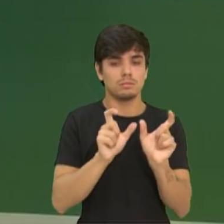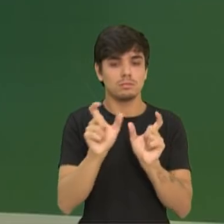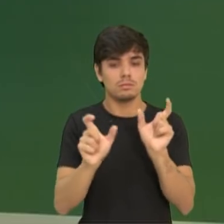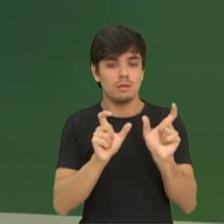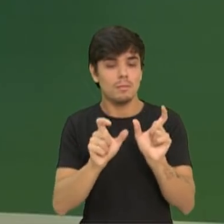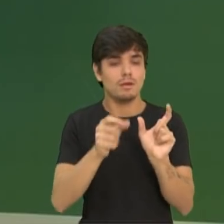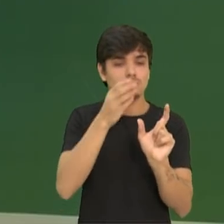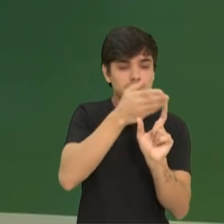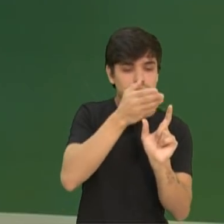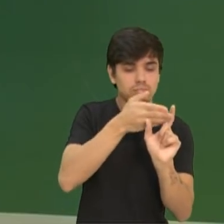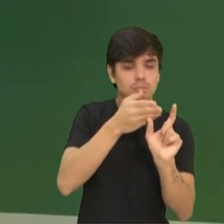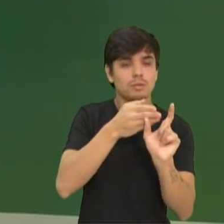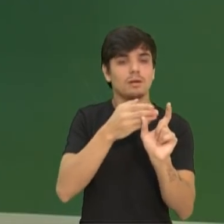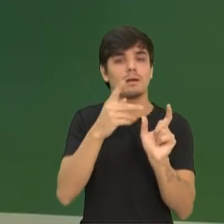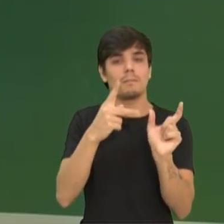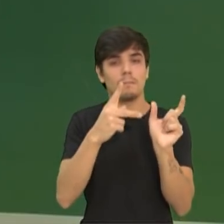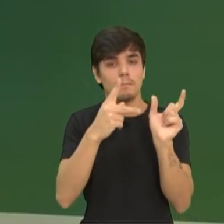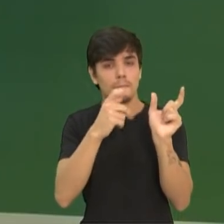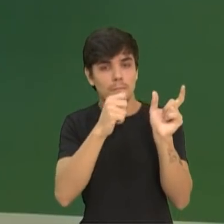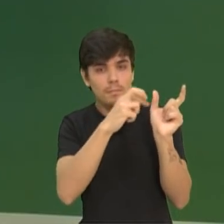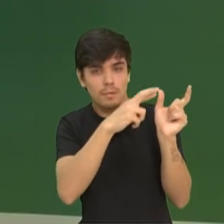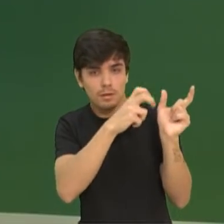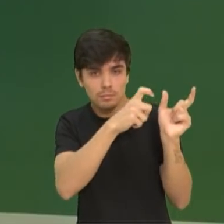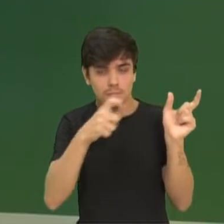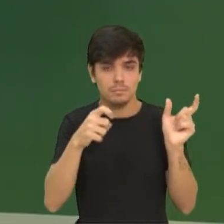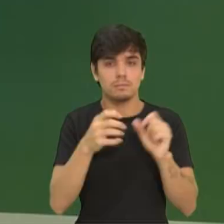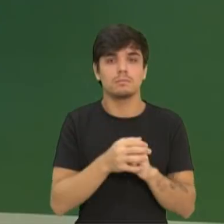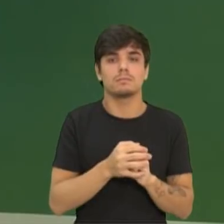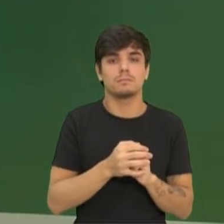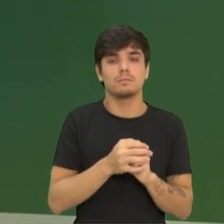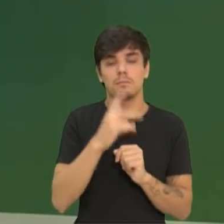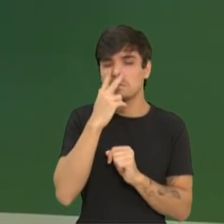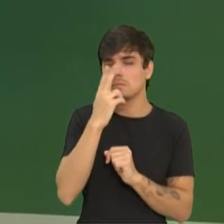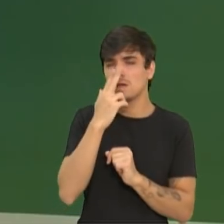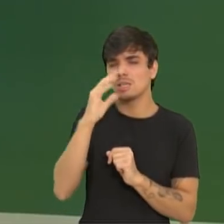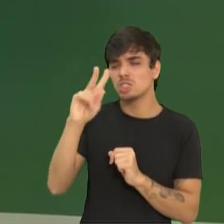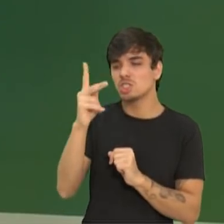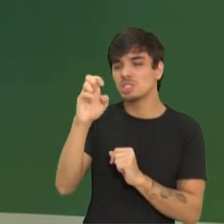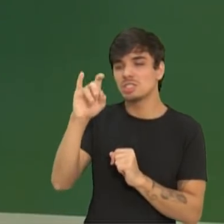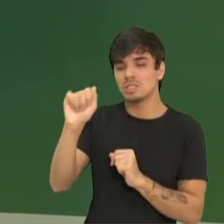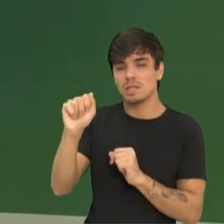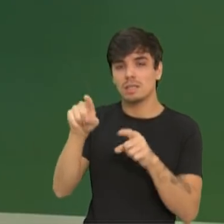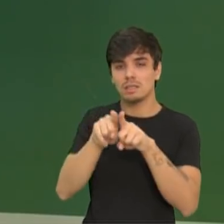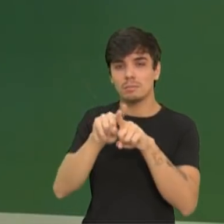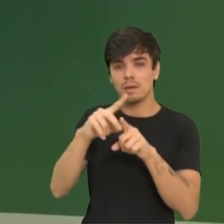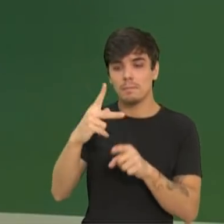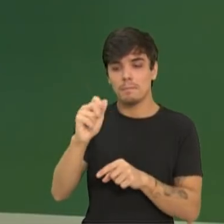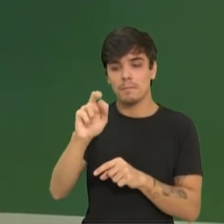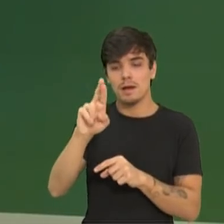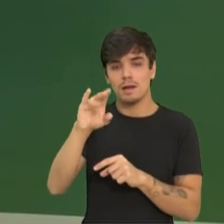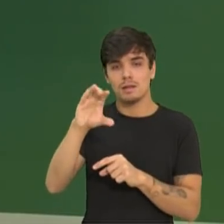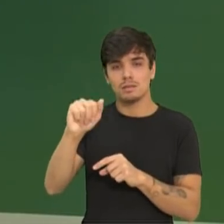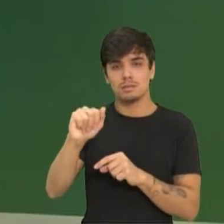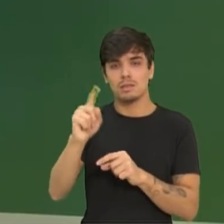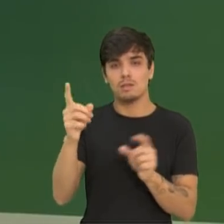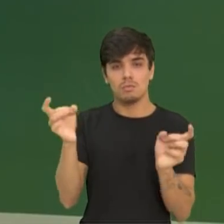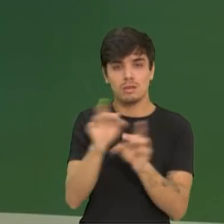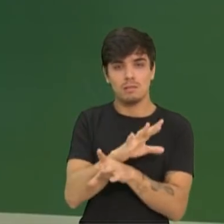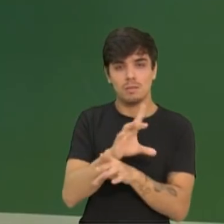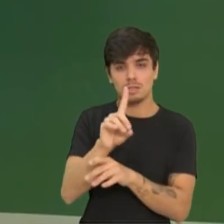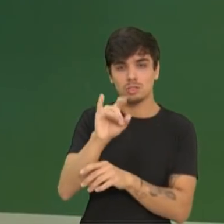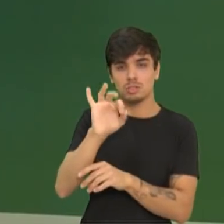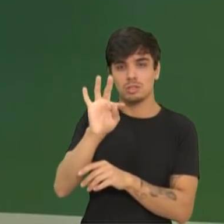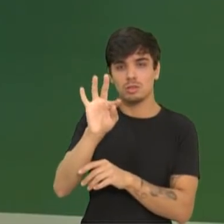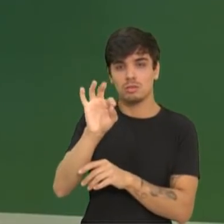paroxítonas. Nós vimos ali a palavra cheia e a palavra parecia não terminam em ditongo, por isso que elas não são